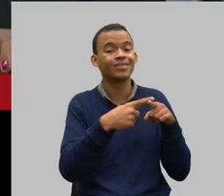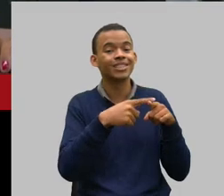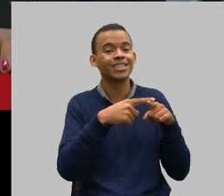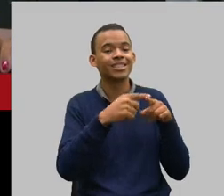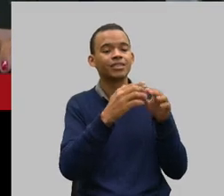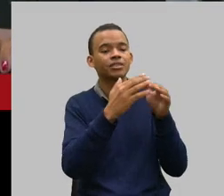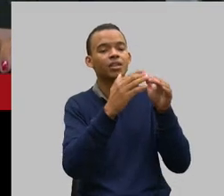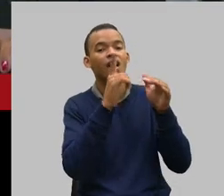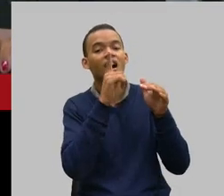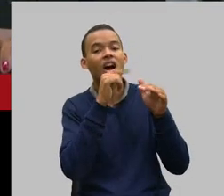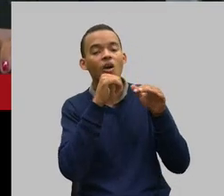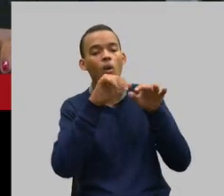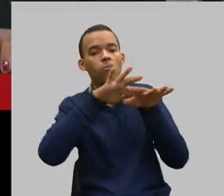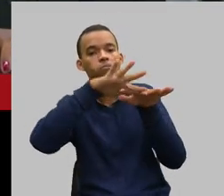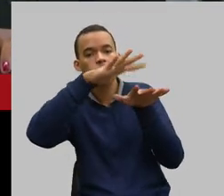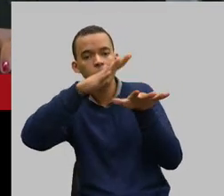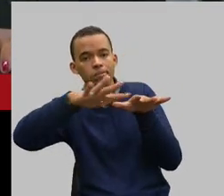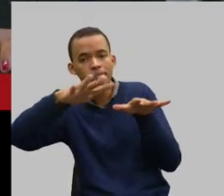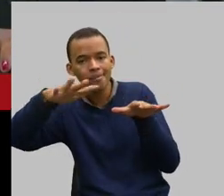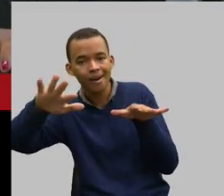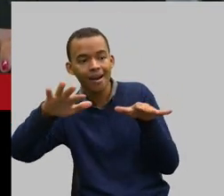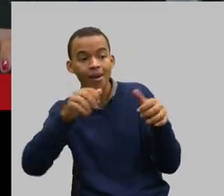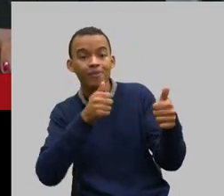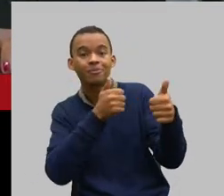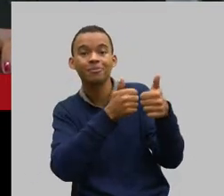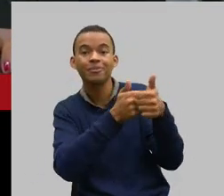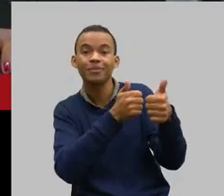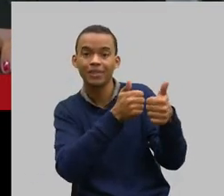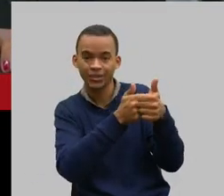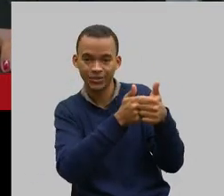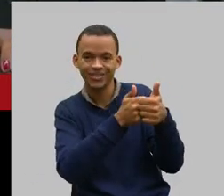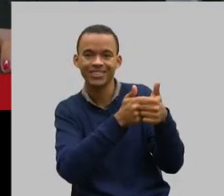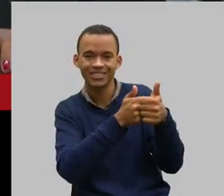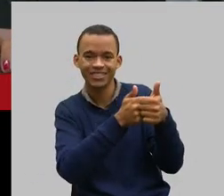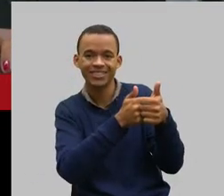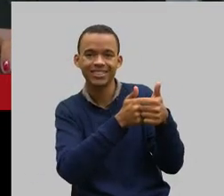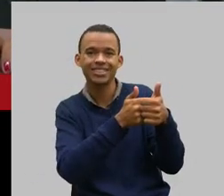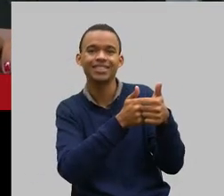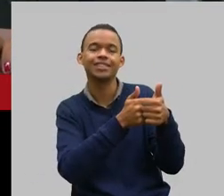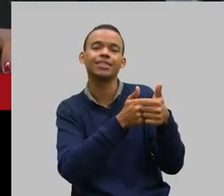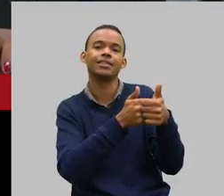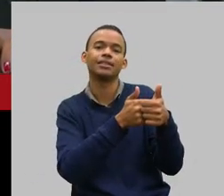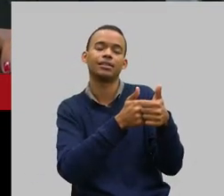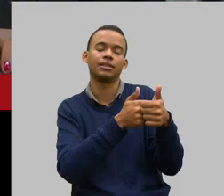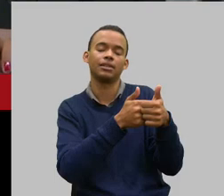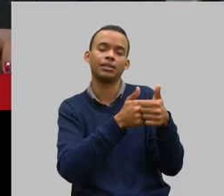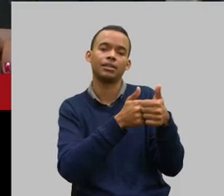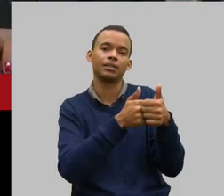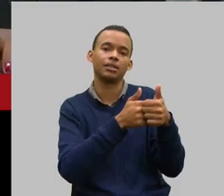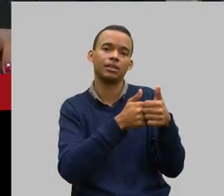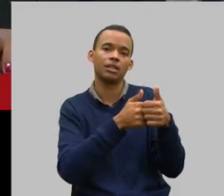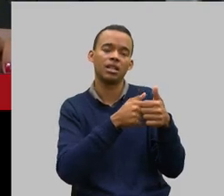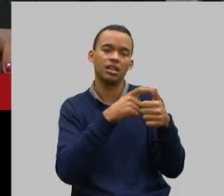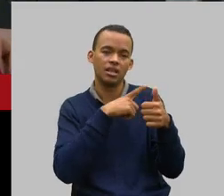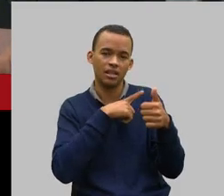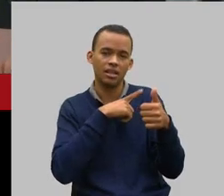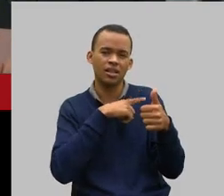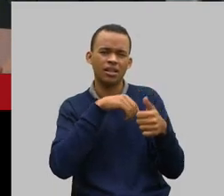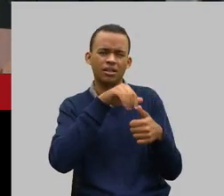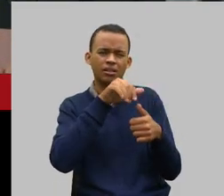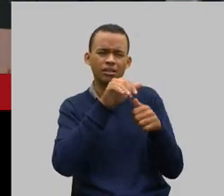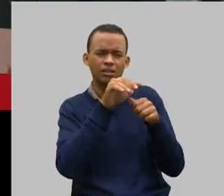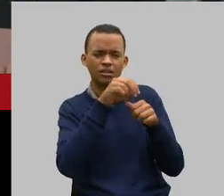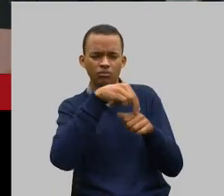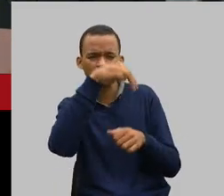verde é a logística Então como Há Um porto a a disponibilidade de portos ali é mais